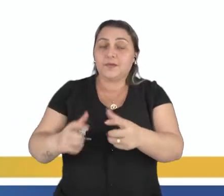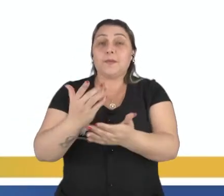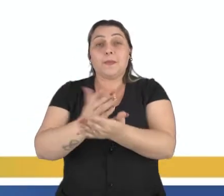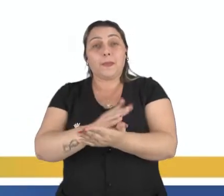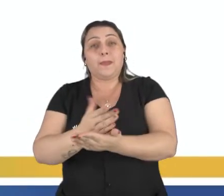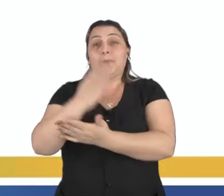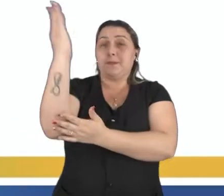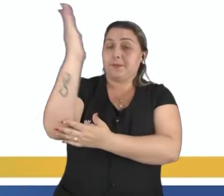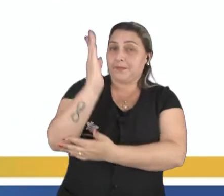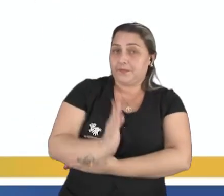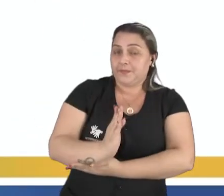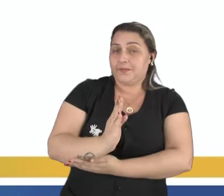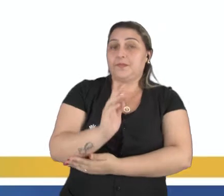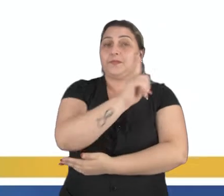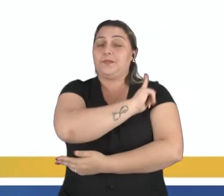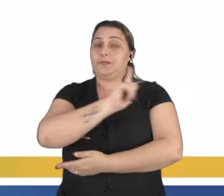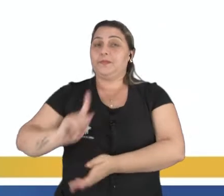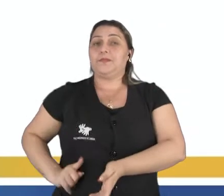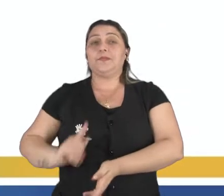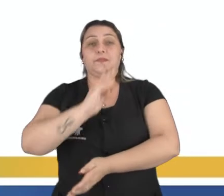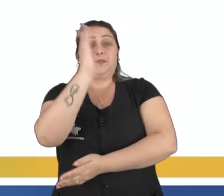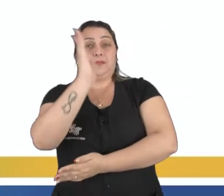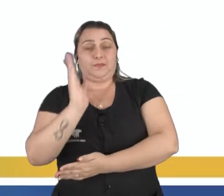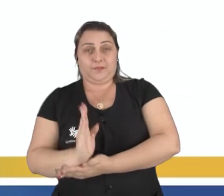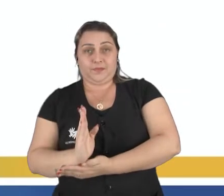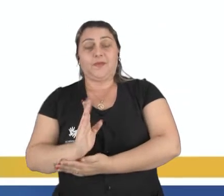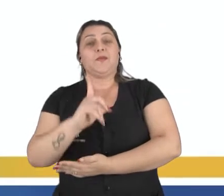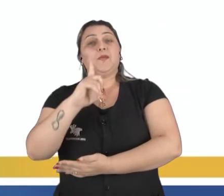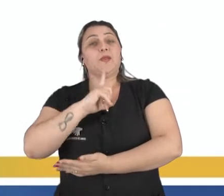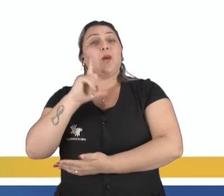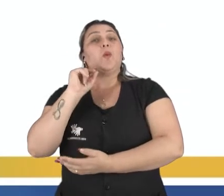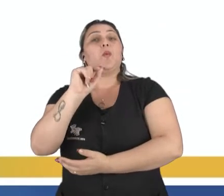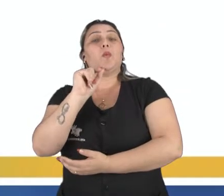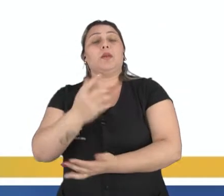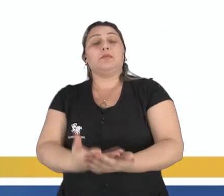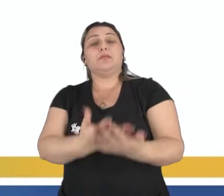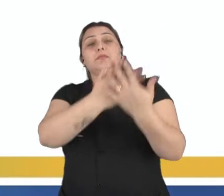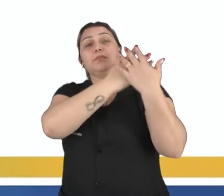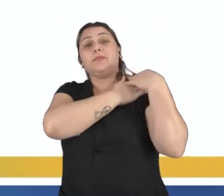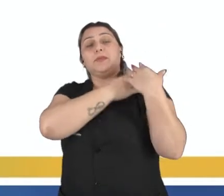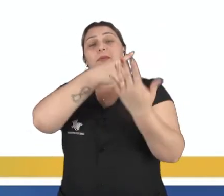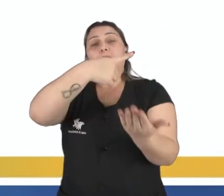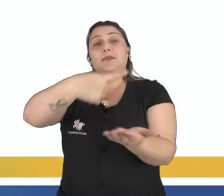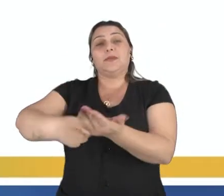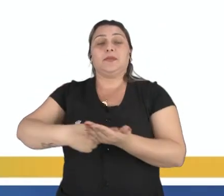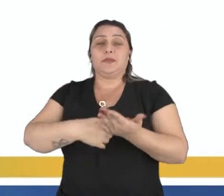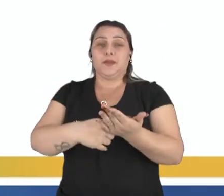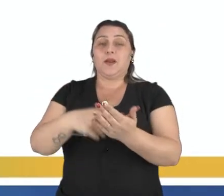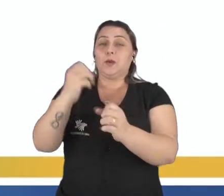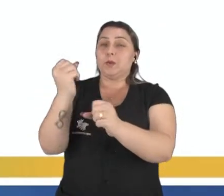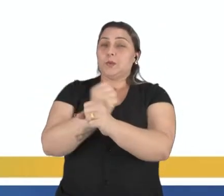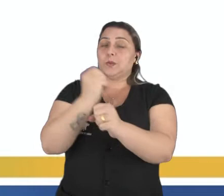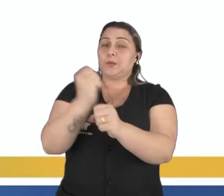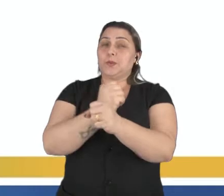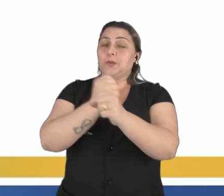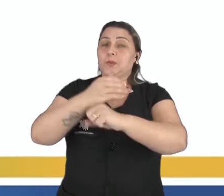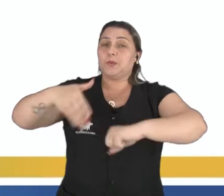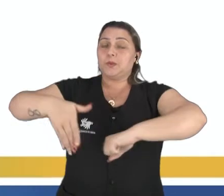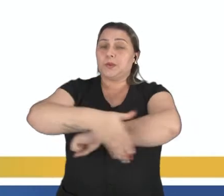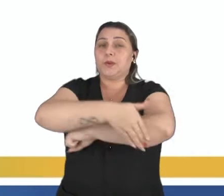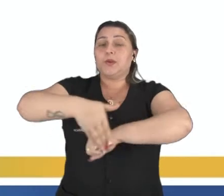fronteira com o Brasil. O governo brasileiro se comprometeria, né, pelo tratado, a construir a estrada